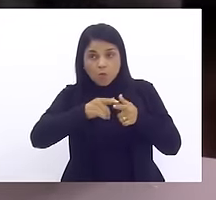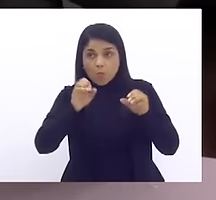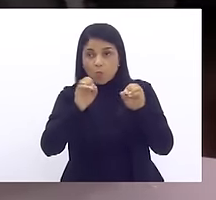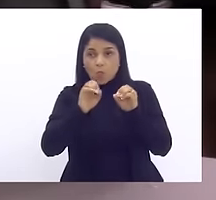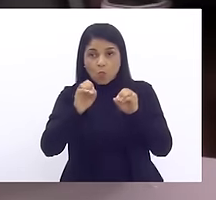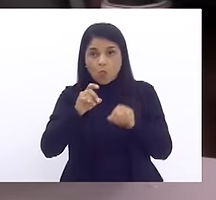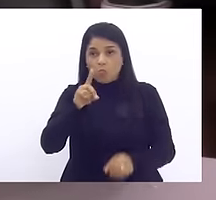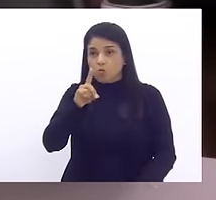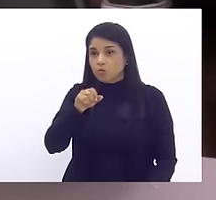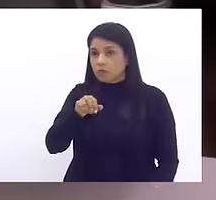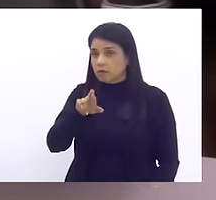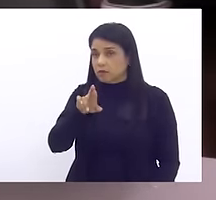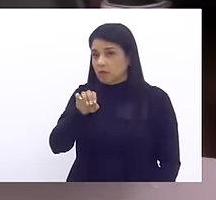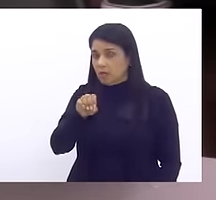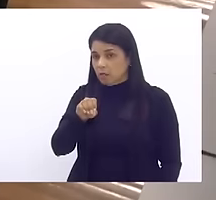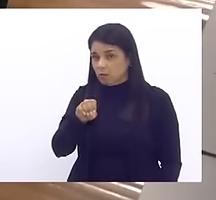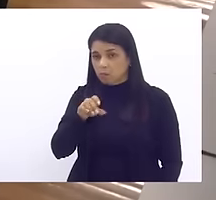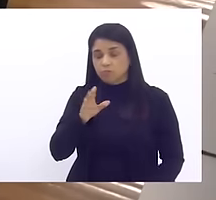problema